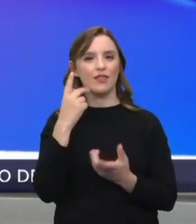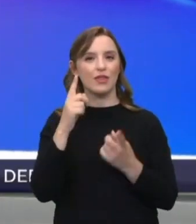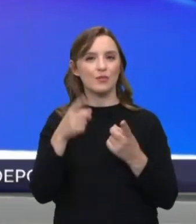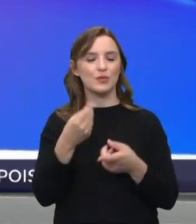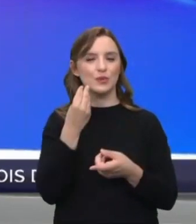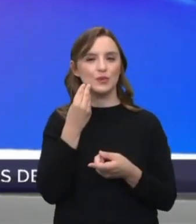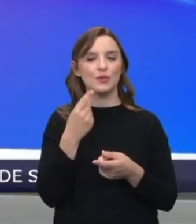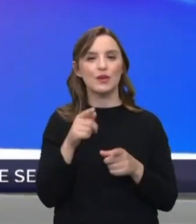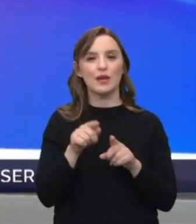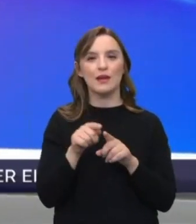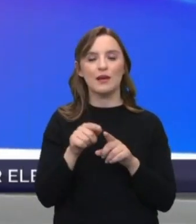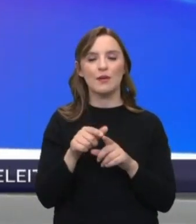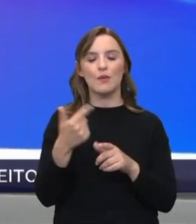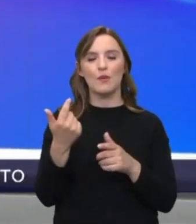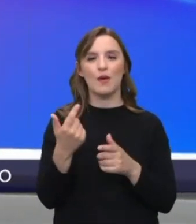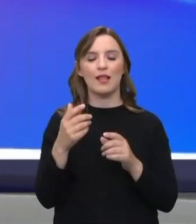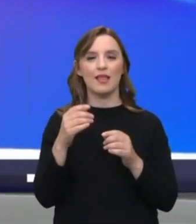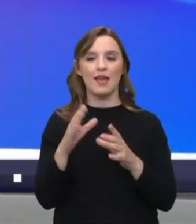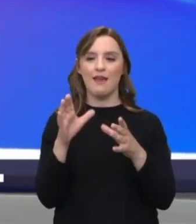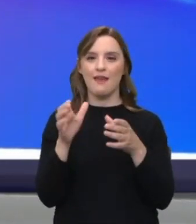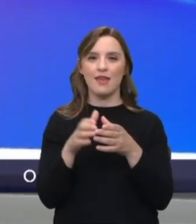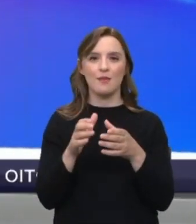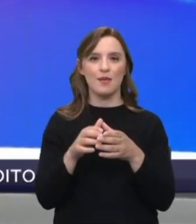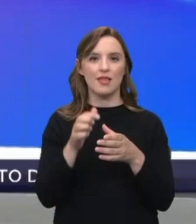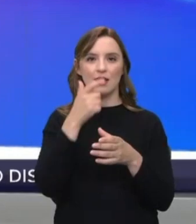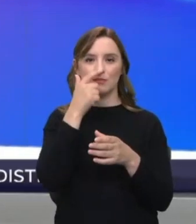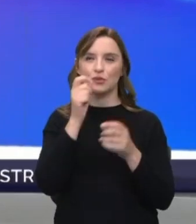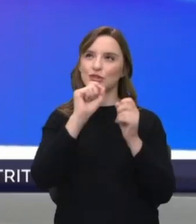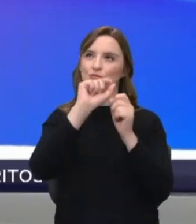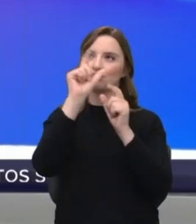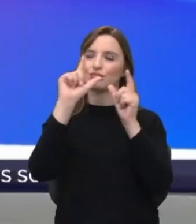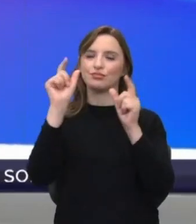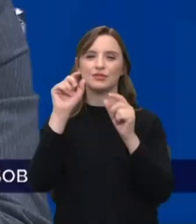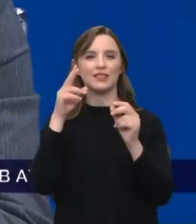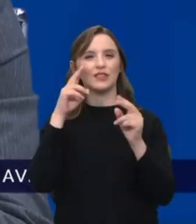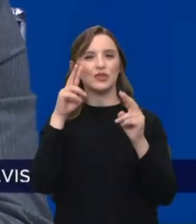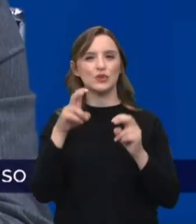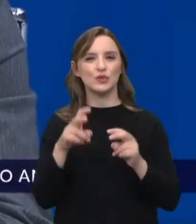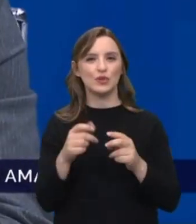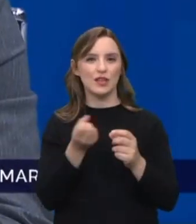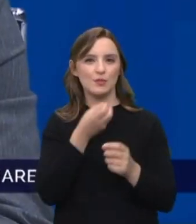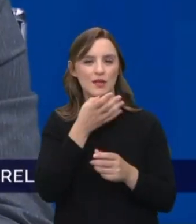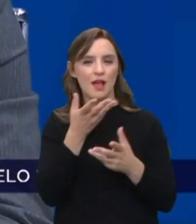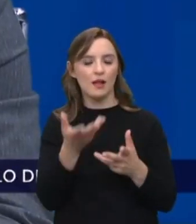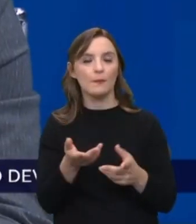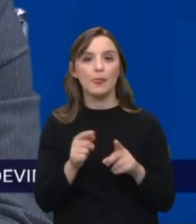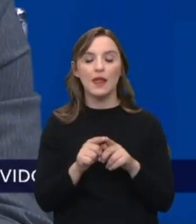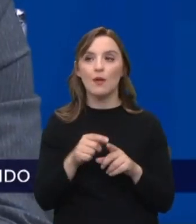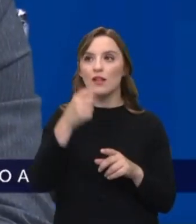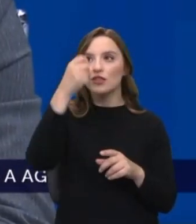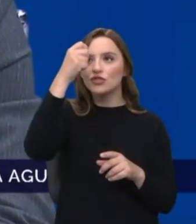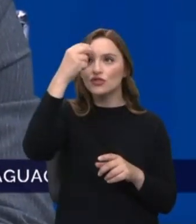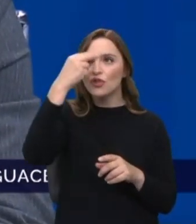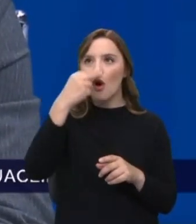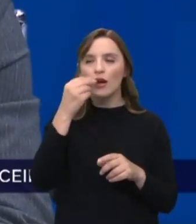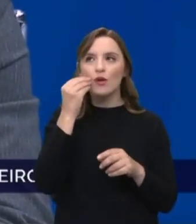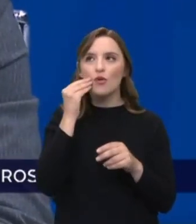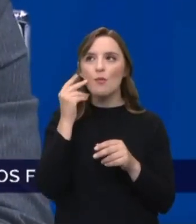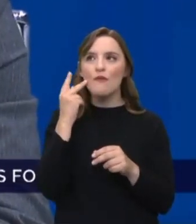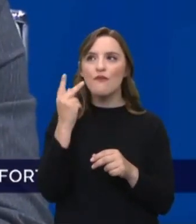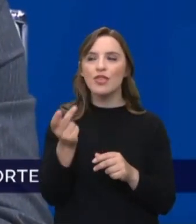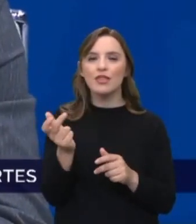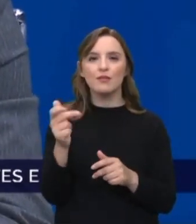de astrónomos apresenta uma explicação. Sim, é verdade. A história de como surgiu a vida é capaz de ser um dos romances